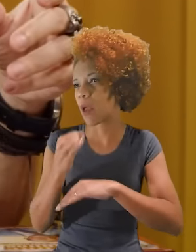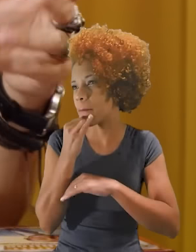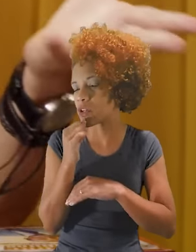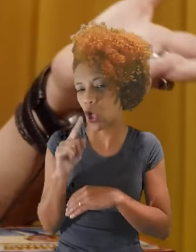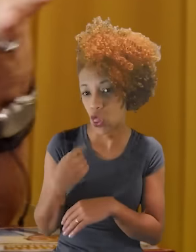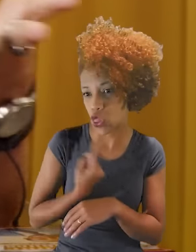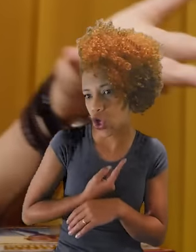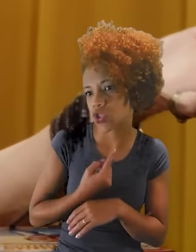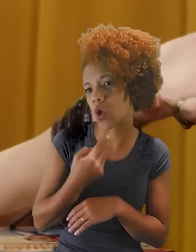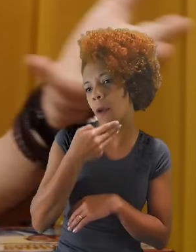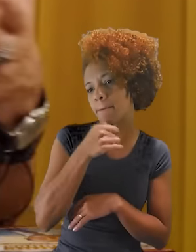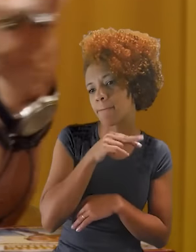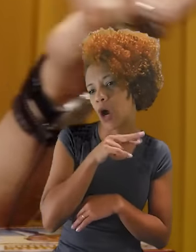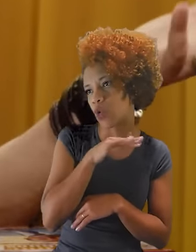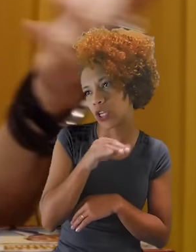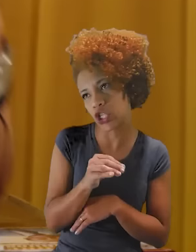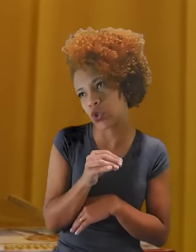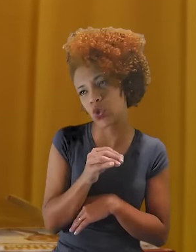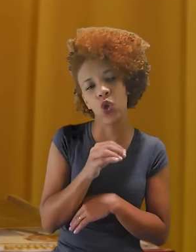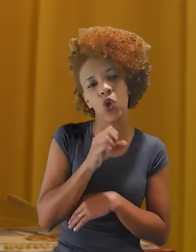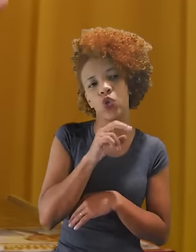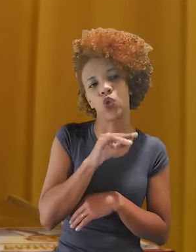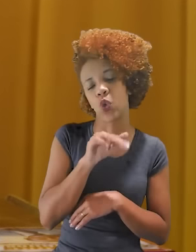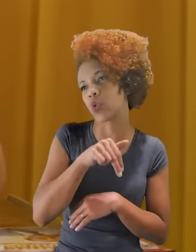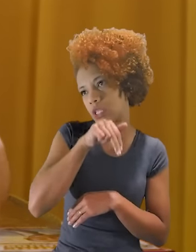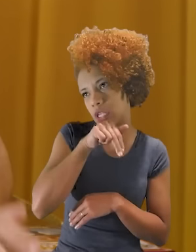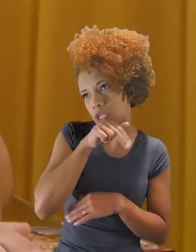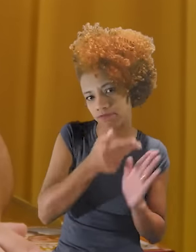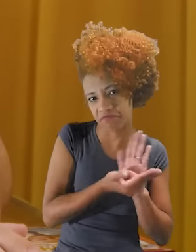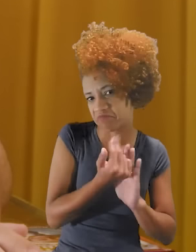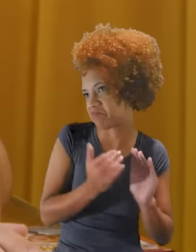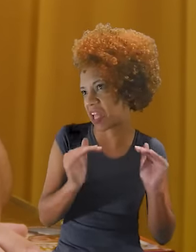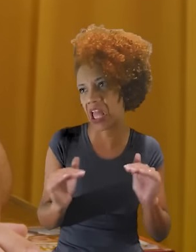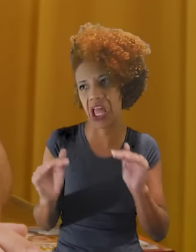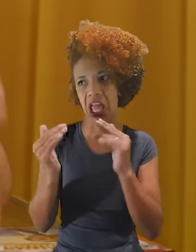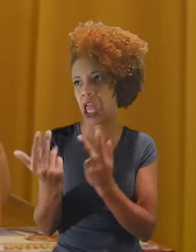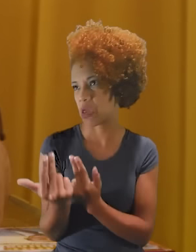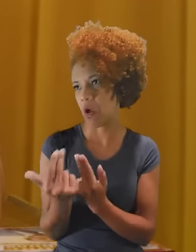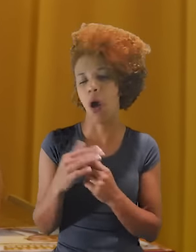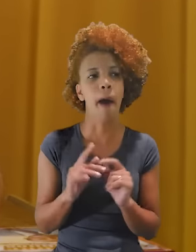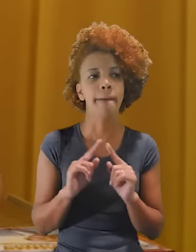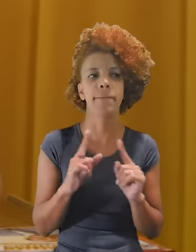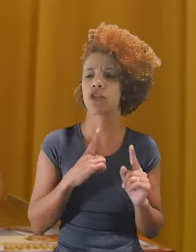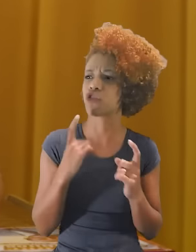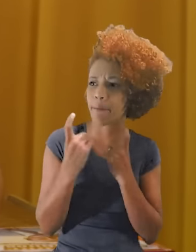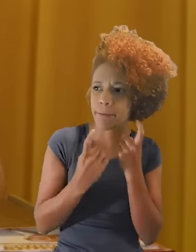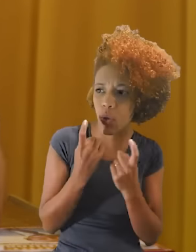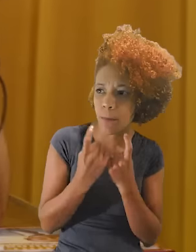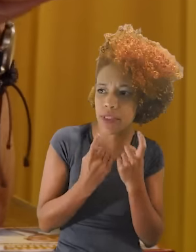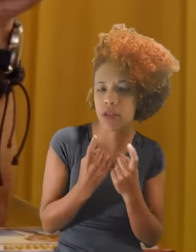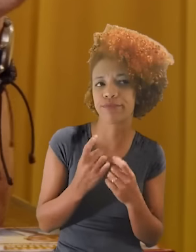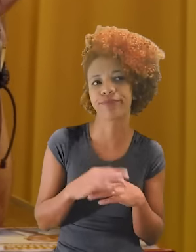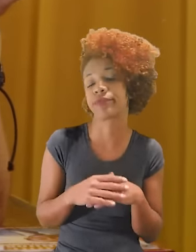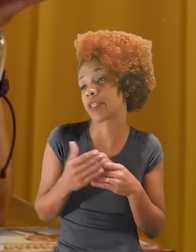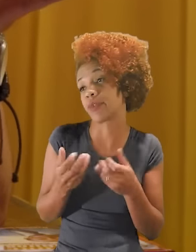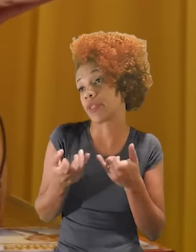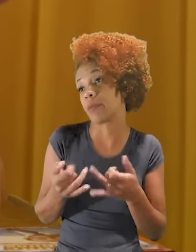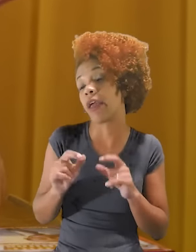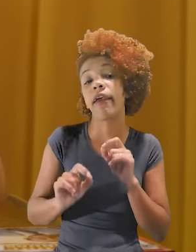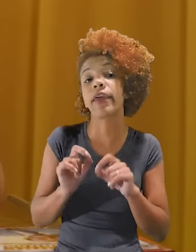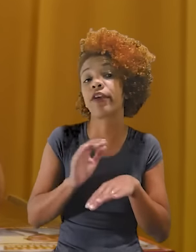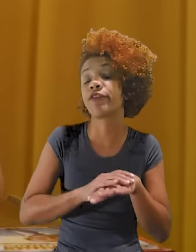exemplo, você pegar o nosso Maurício de Souza, que para mim é tão grande quanto dentro do Brasil e tal. Cara, ele tinha essa preocupação, tanto que, foi o que eu te